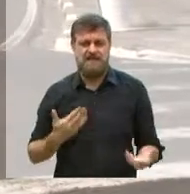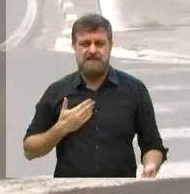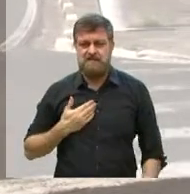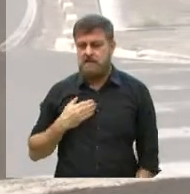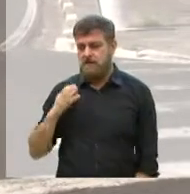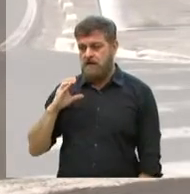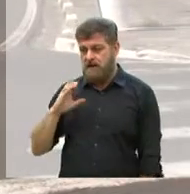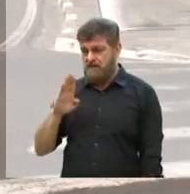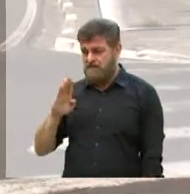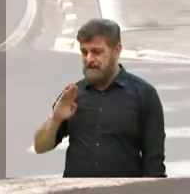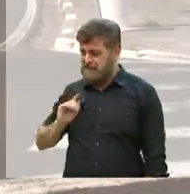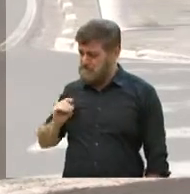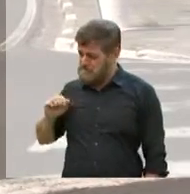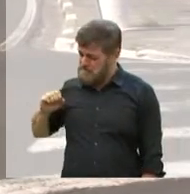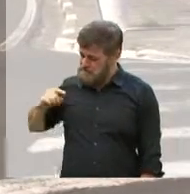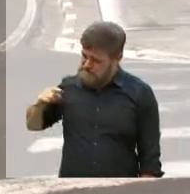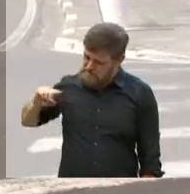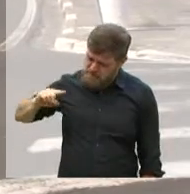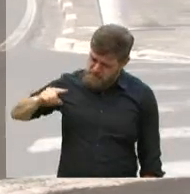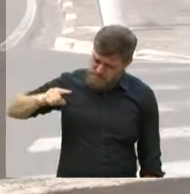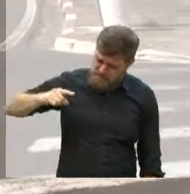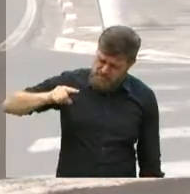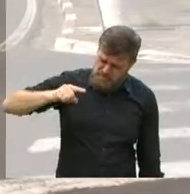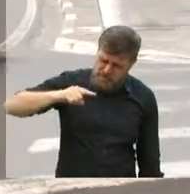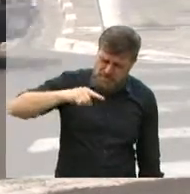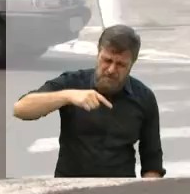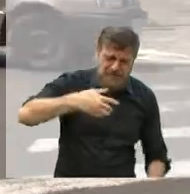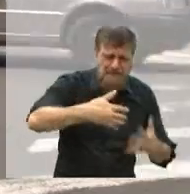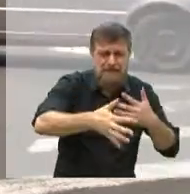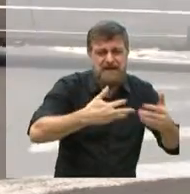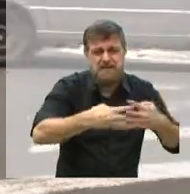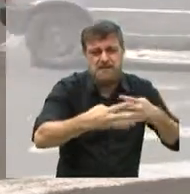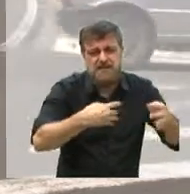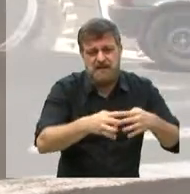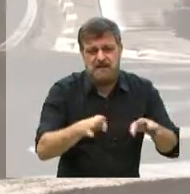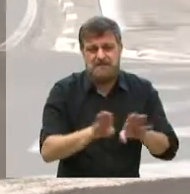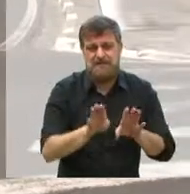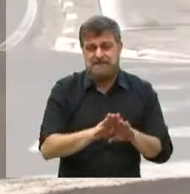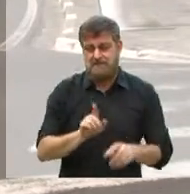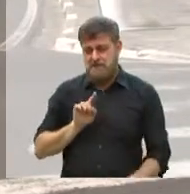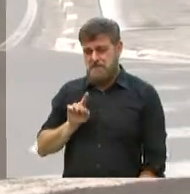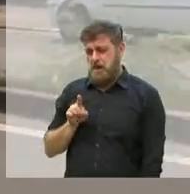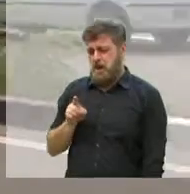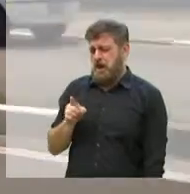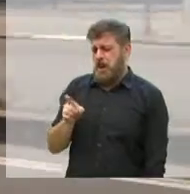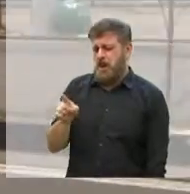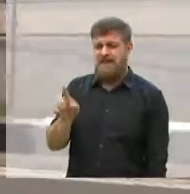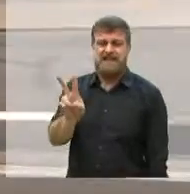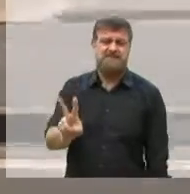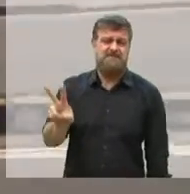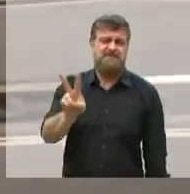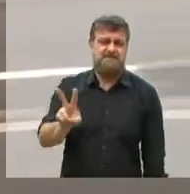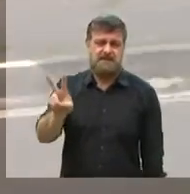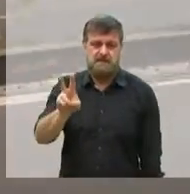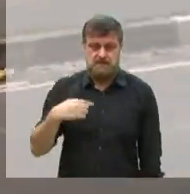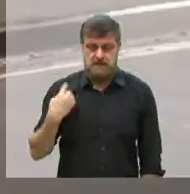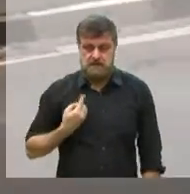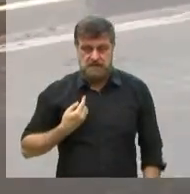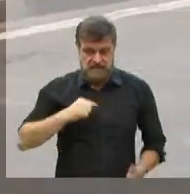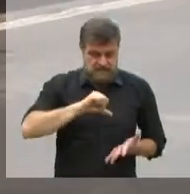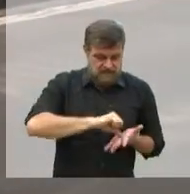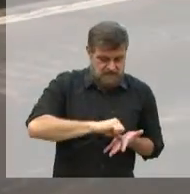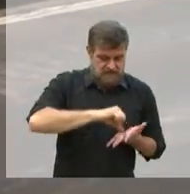Campo Belo até o Barão Geraldo ou lá da Aparecidinha até Valinhos. A ideia é que nós possamos fazer zonas